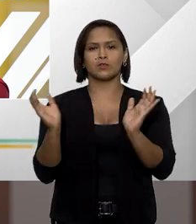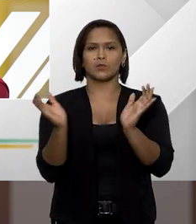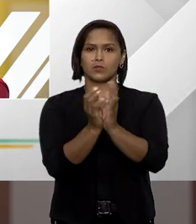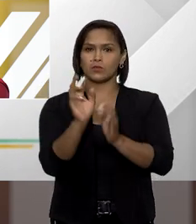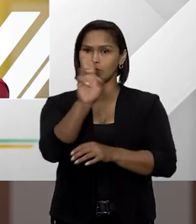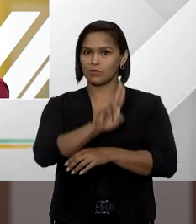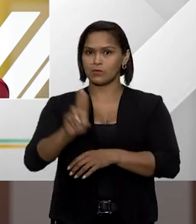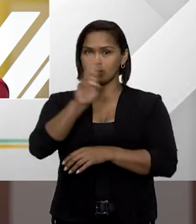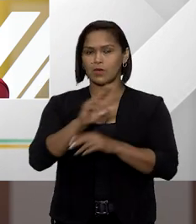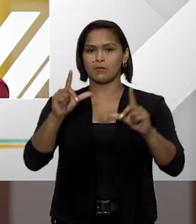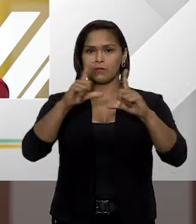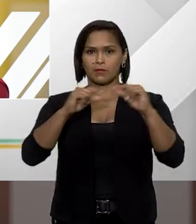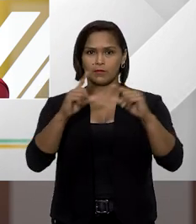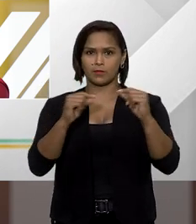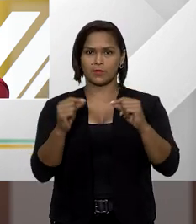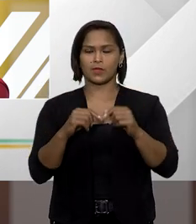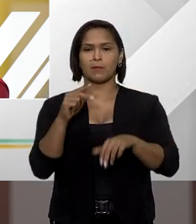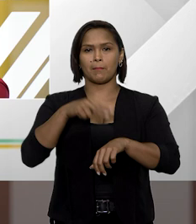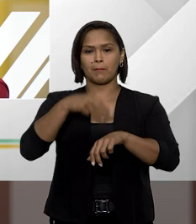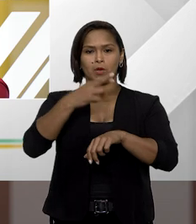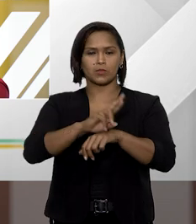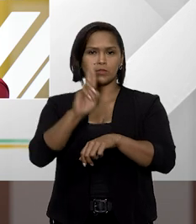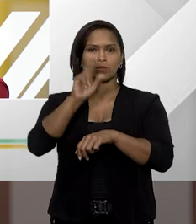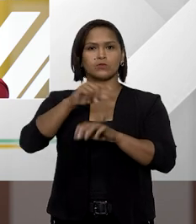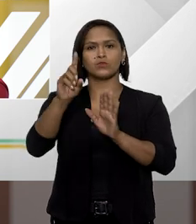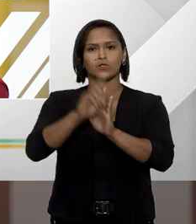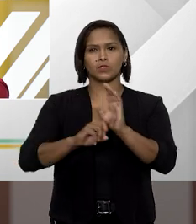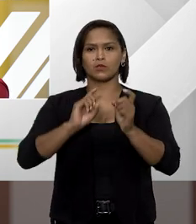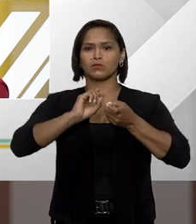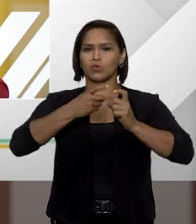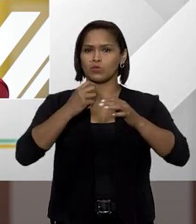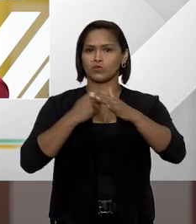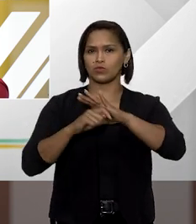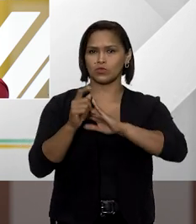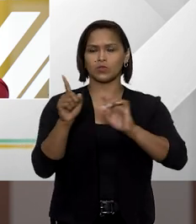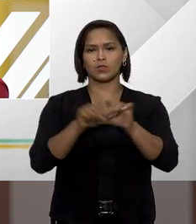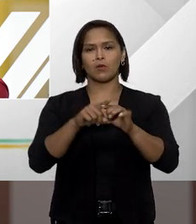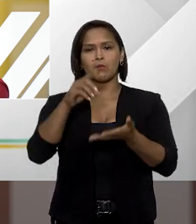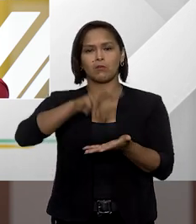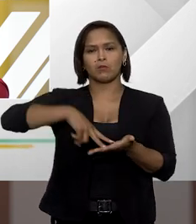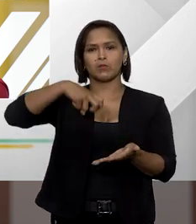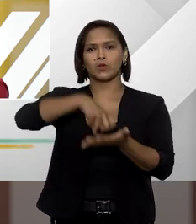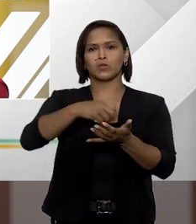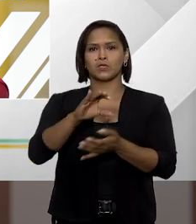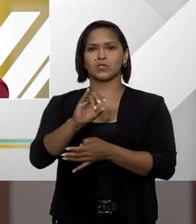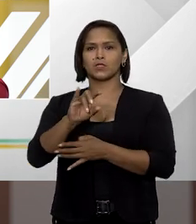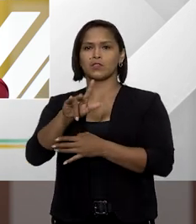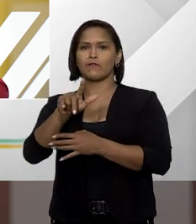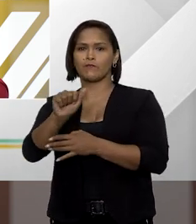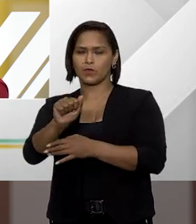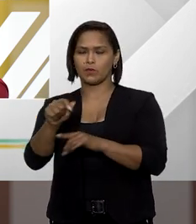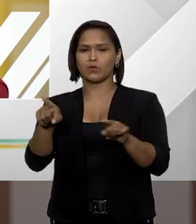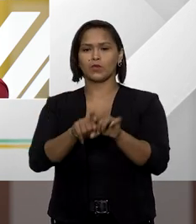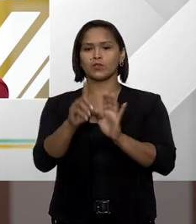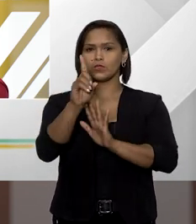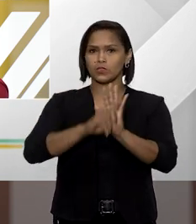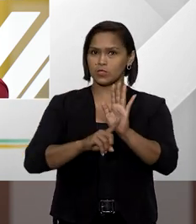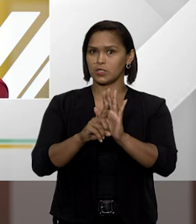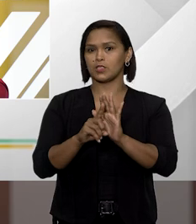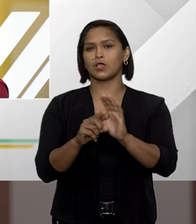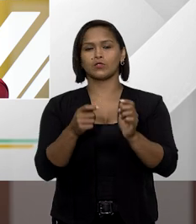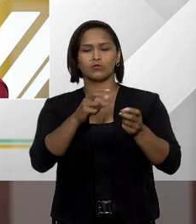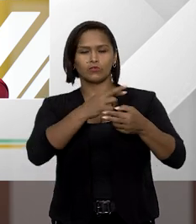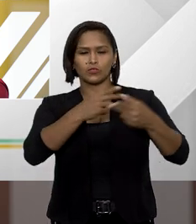Centro Universitário de Brasília, pós-graduado em Direito Constitucional, Direito Processual Civil, em Direito Civil e